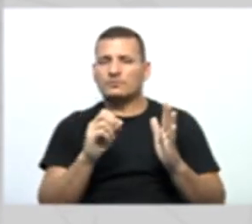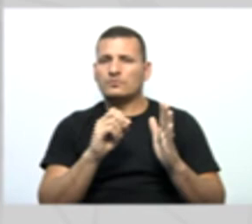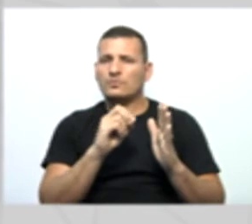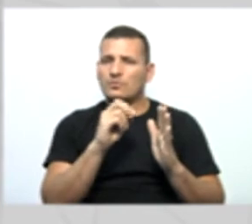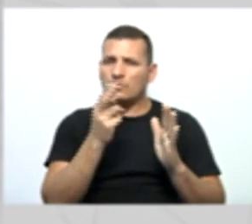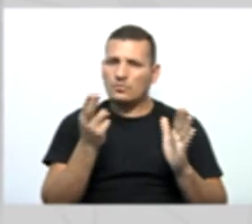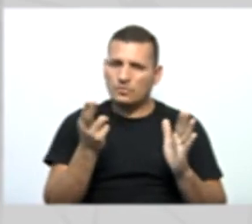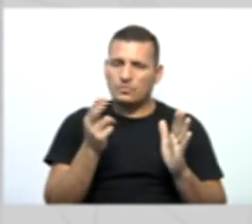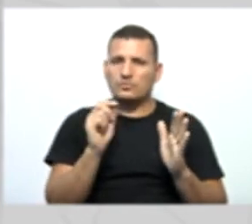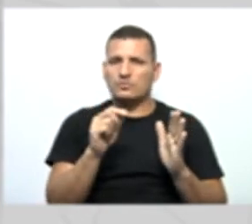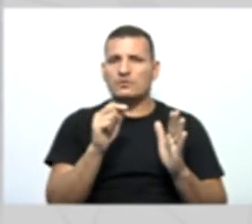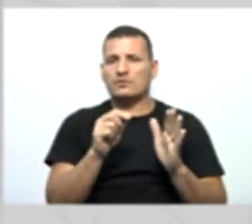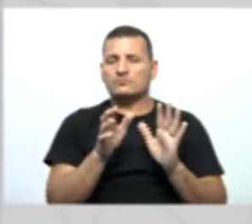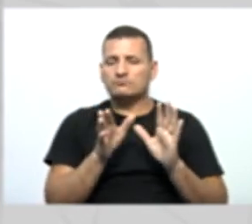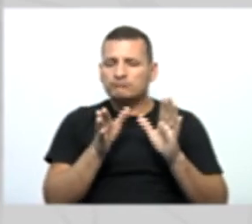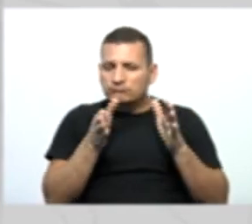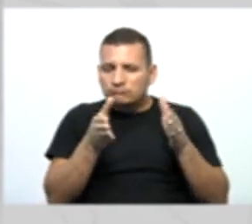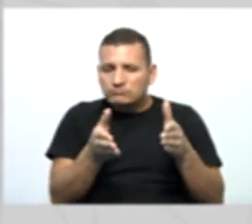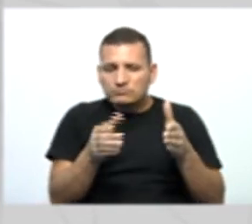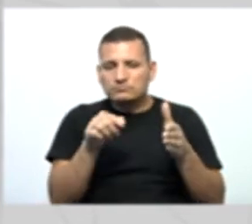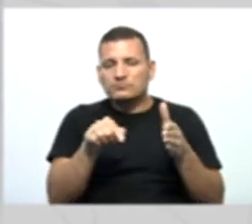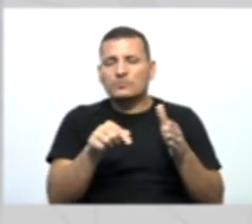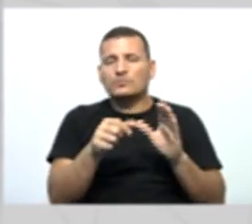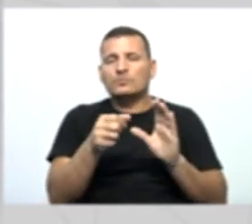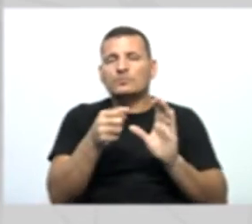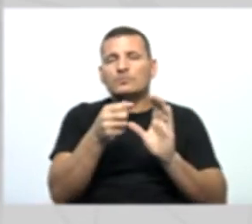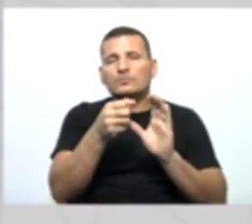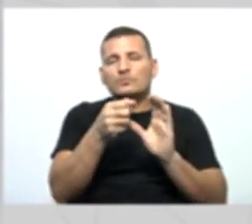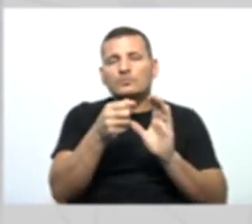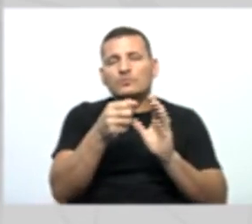para um conjunto de objetos.